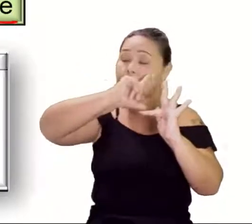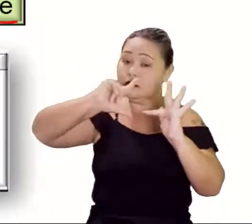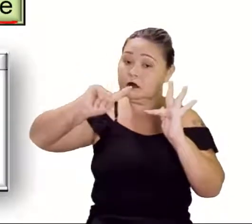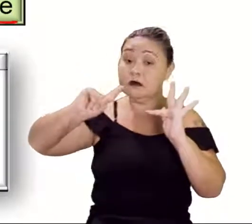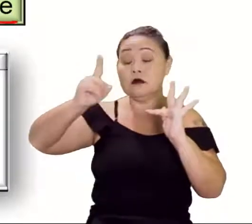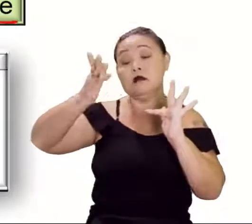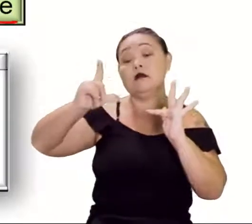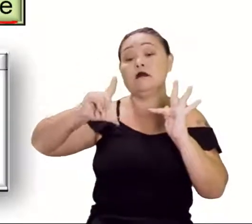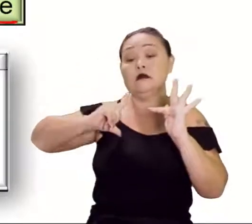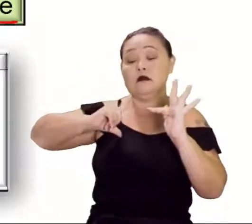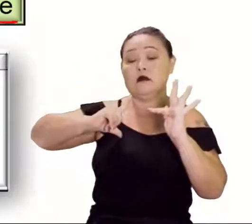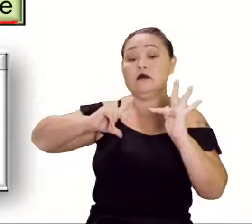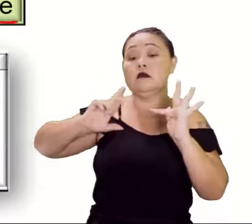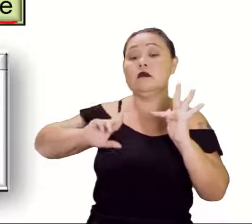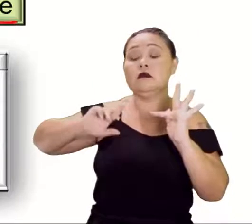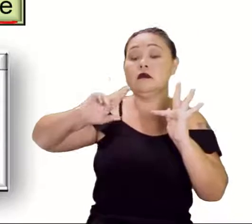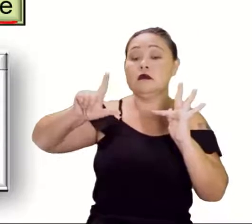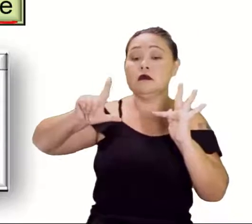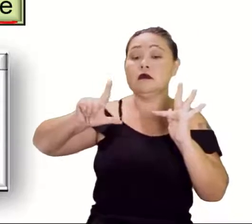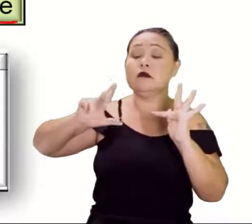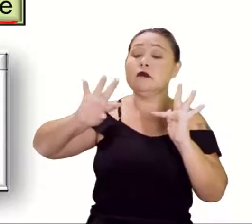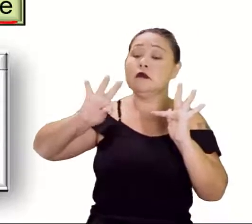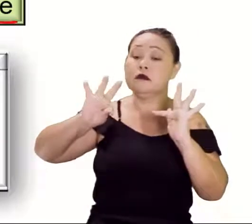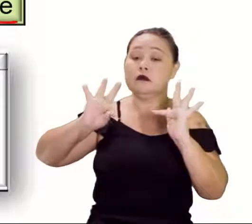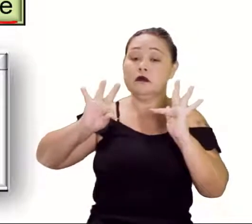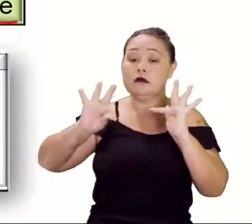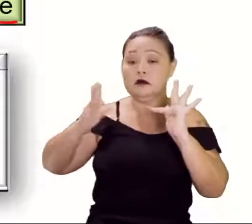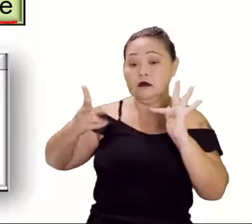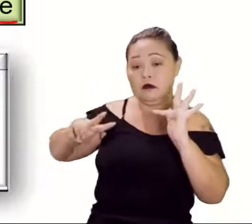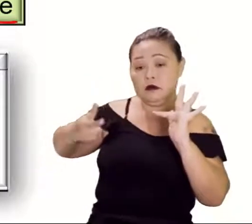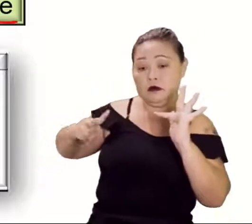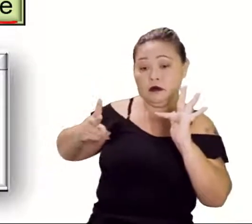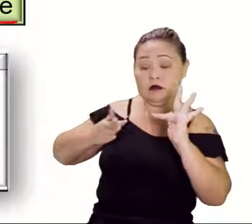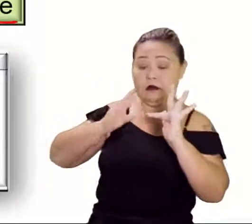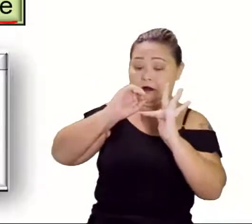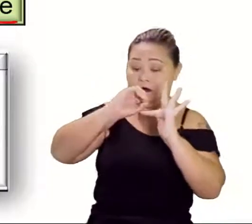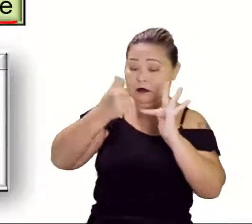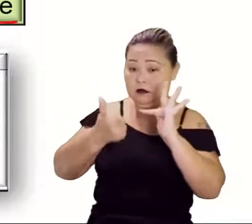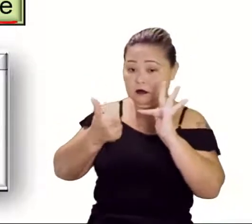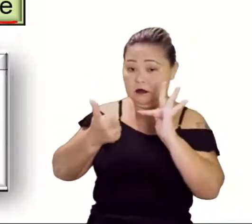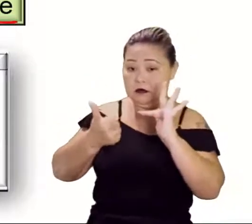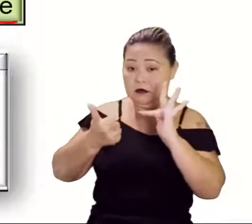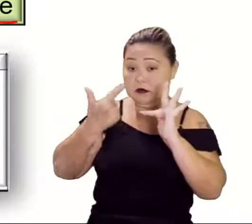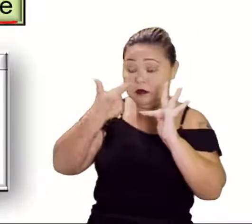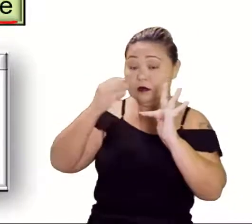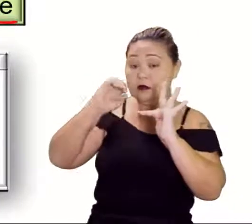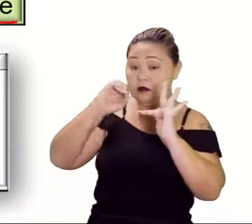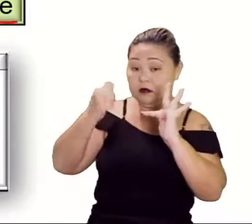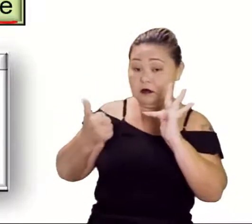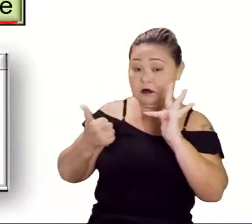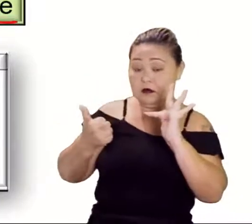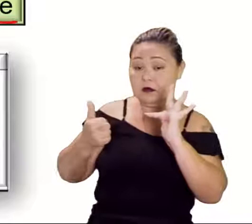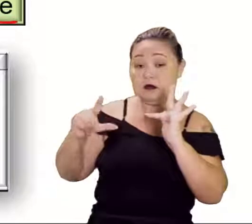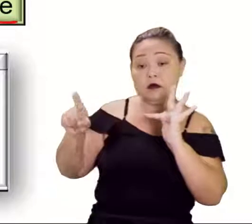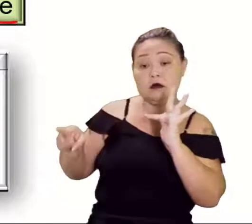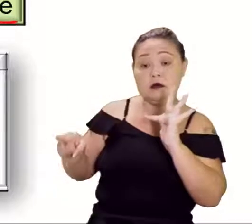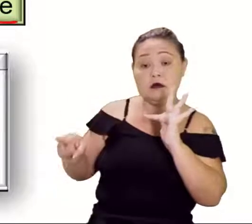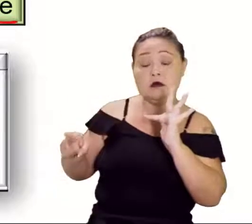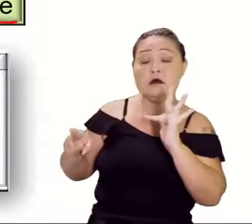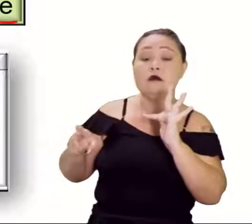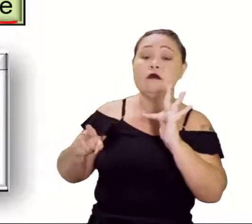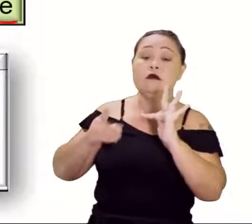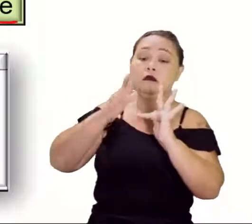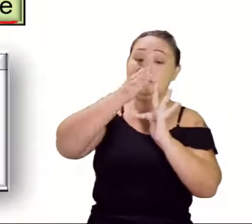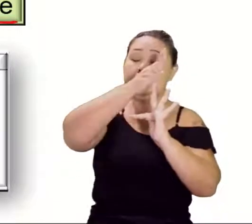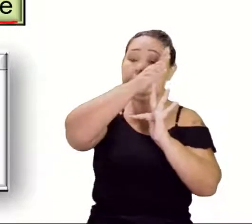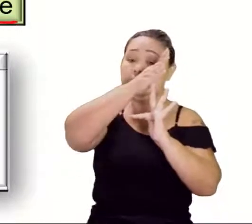E já na decrescente, isso é diferente. Ambas passam pelo ponto 0 e 1, como sempre, né? Então aqui, ó, à medida